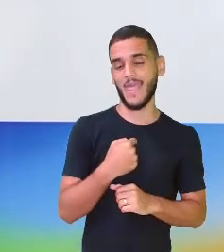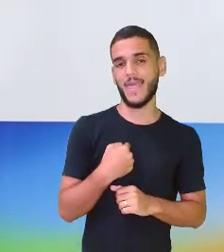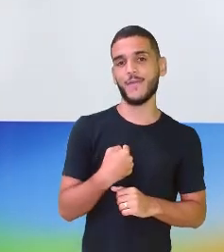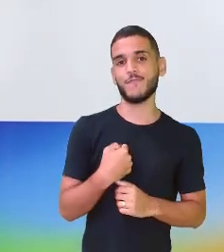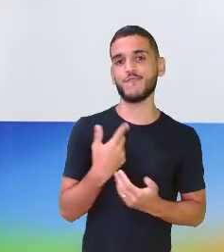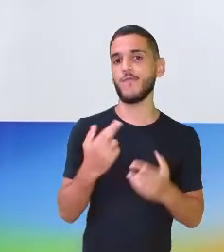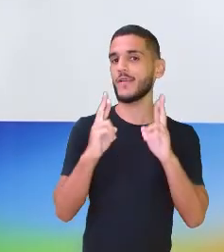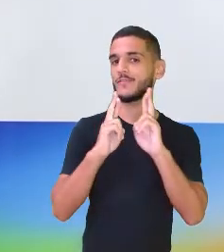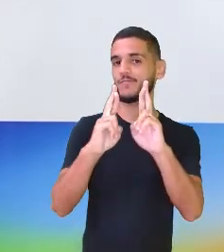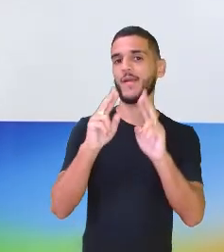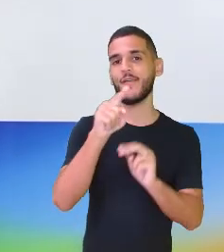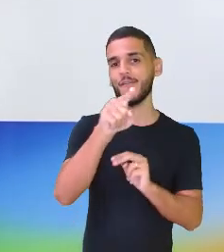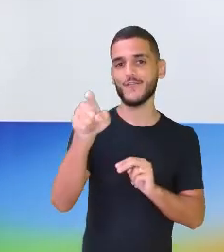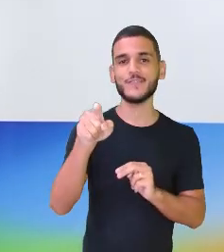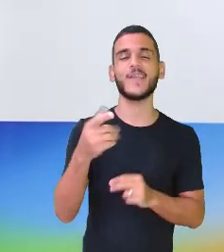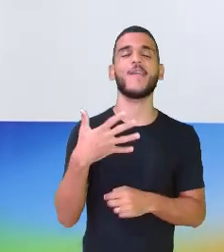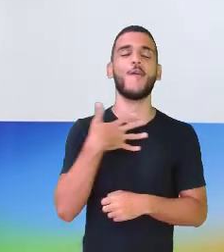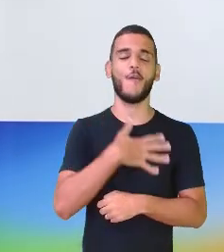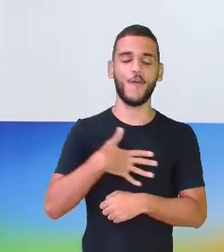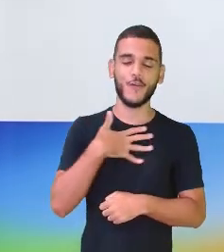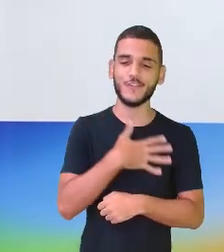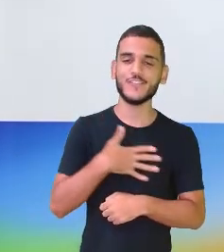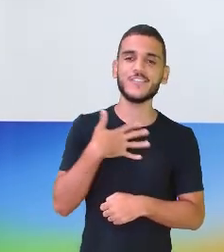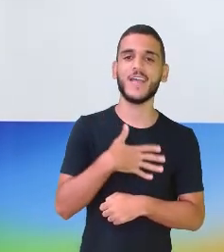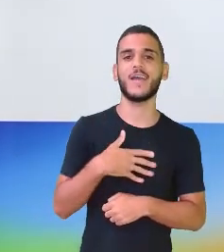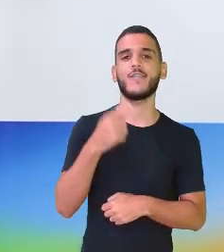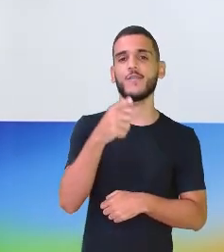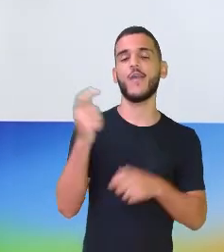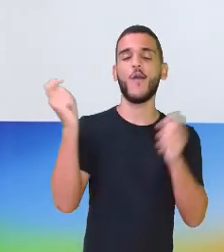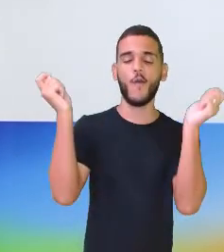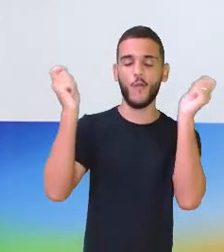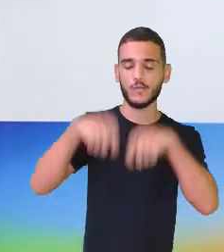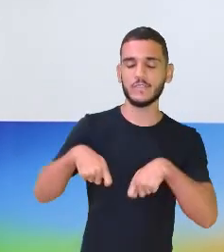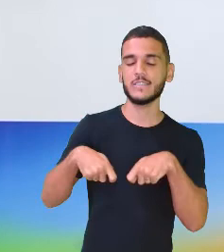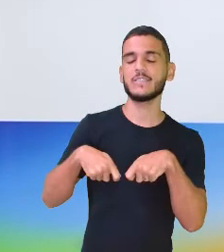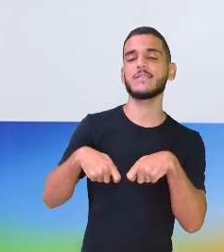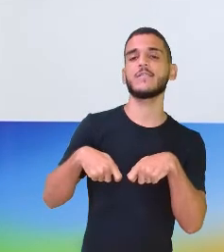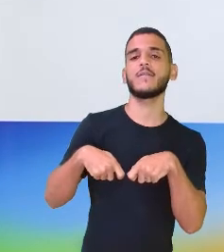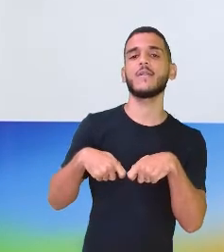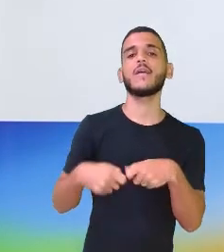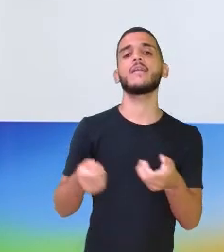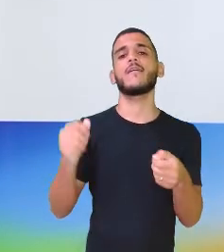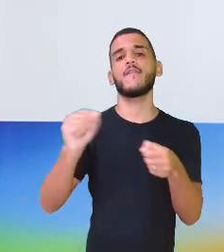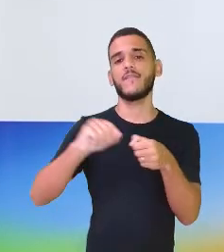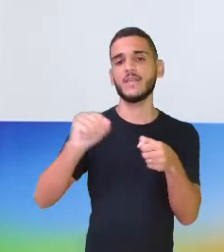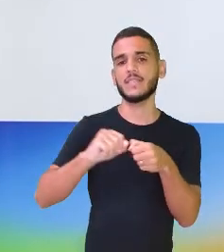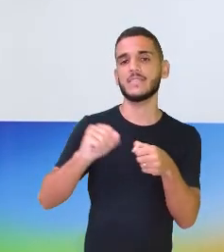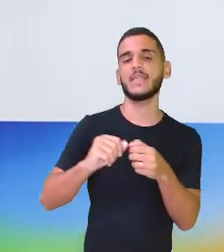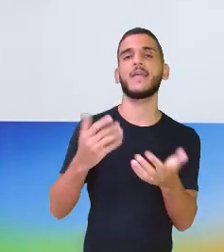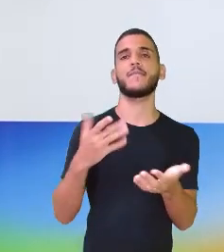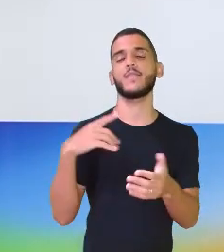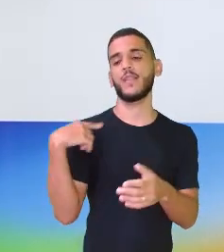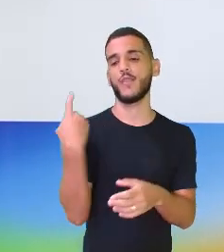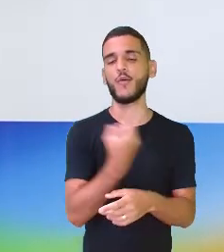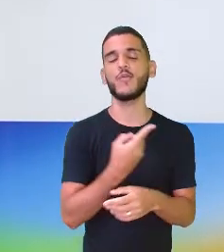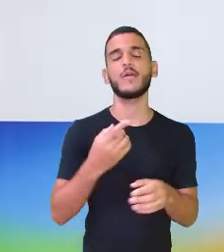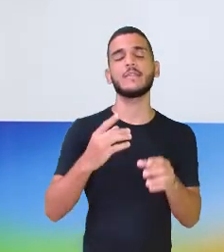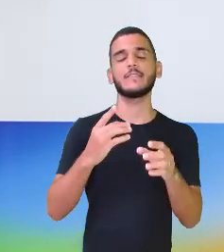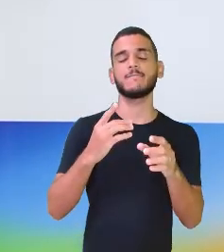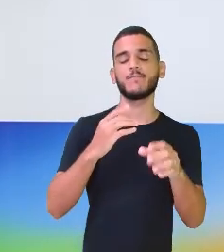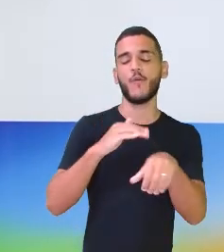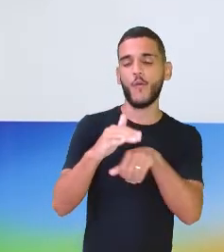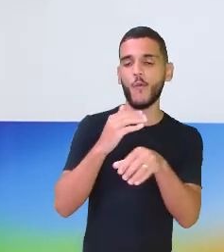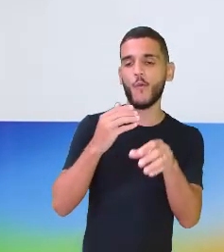tenham achado interessante, né, que vocês consigam fazer transposição didática dessa nossa conversa, transformar